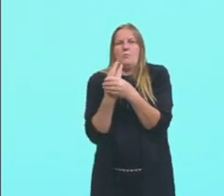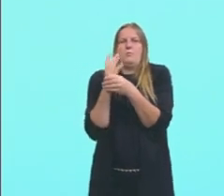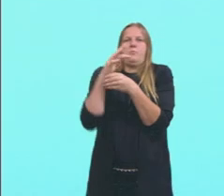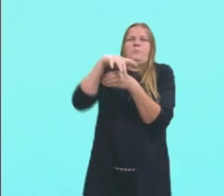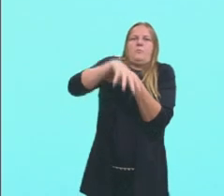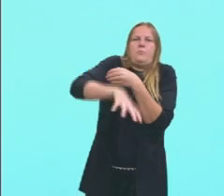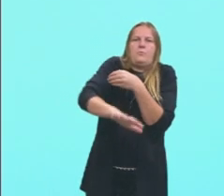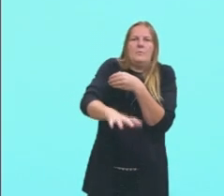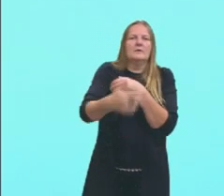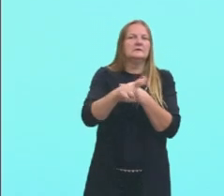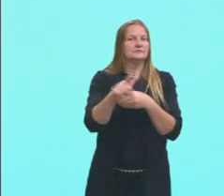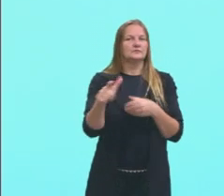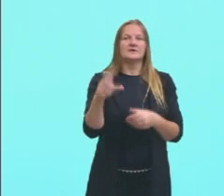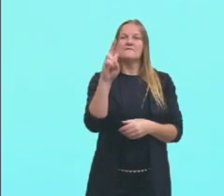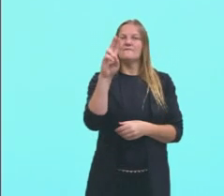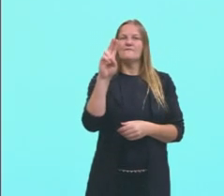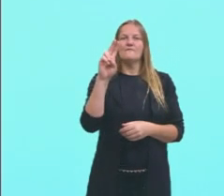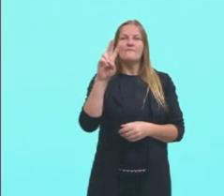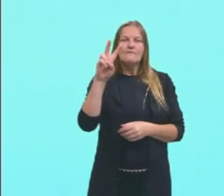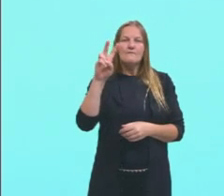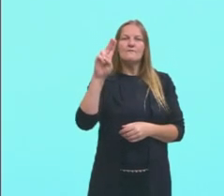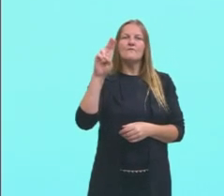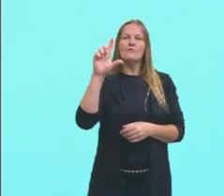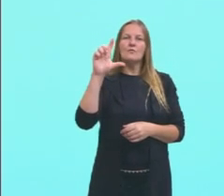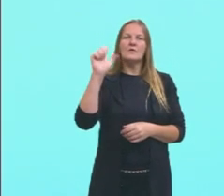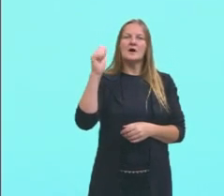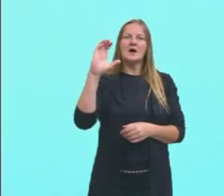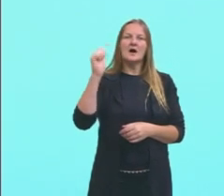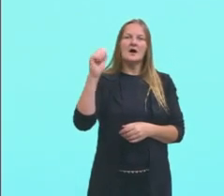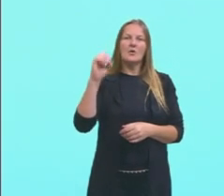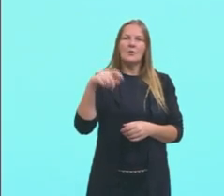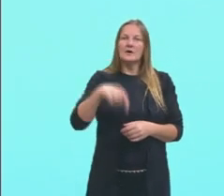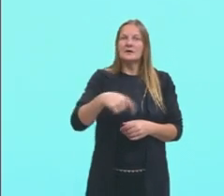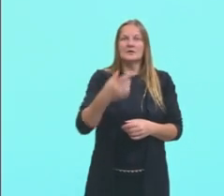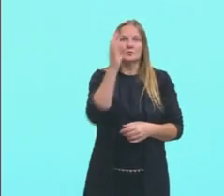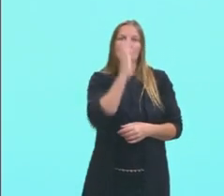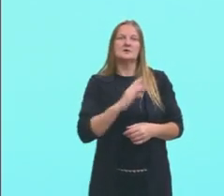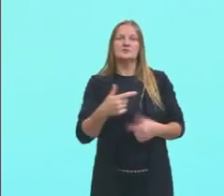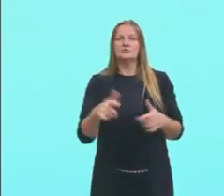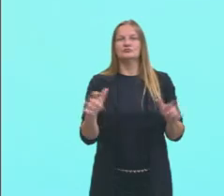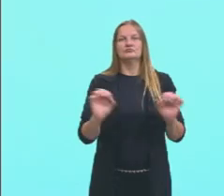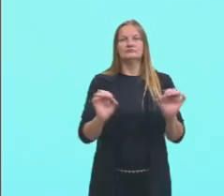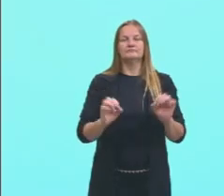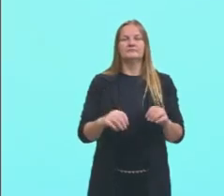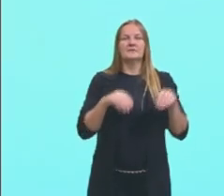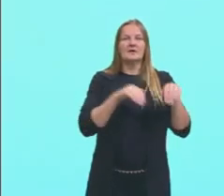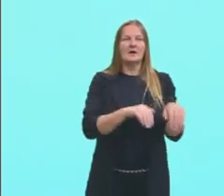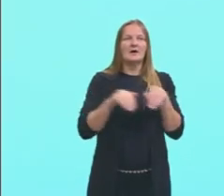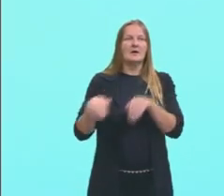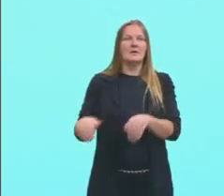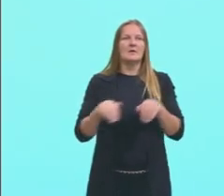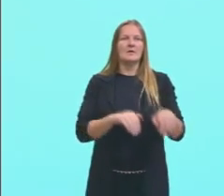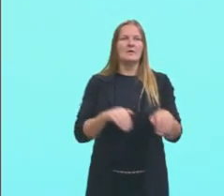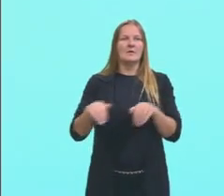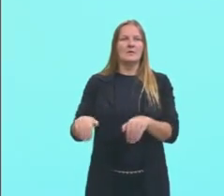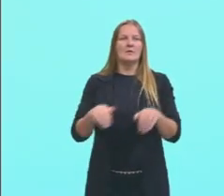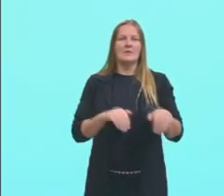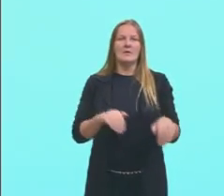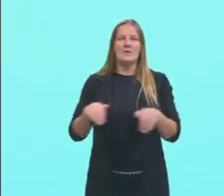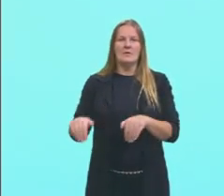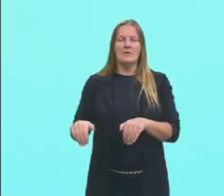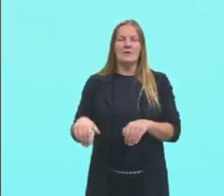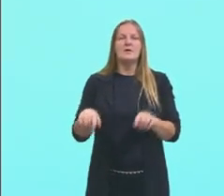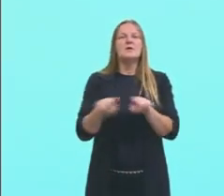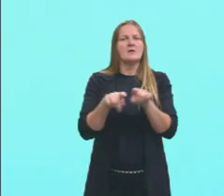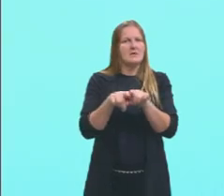estabilizado então nós temos essa peculiaridade tá a gurizada a Austrália também ela tá bem sobre uma